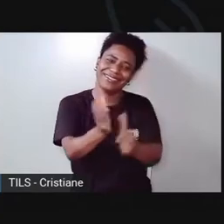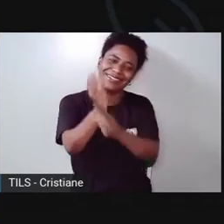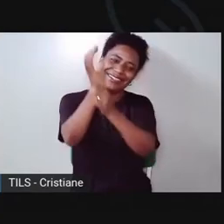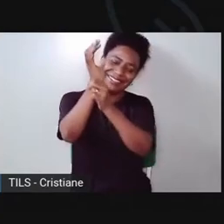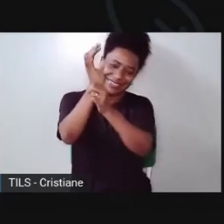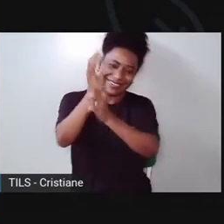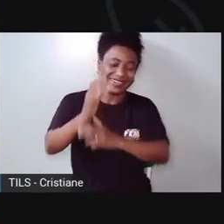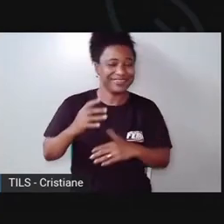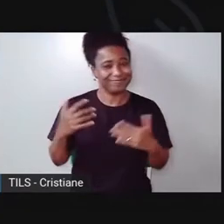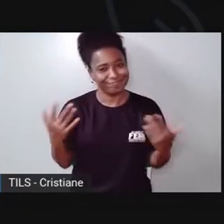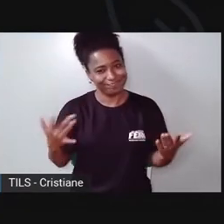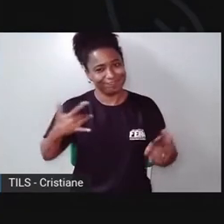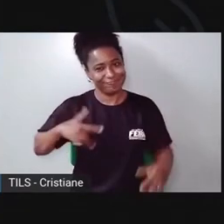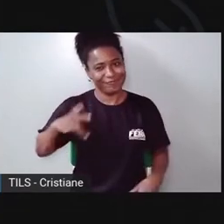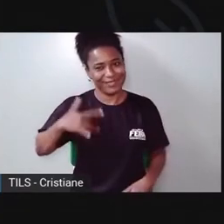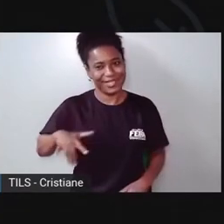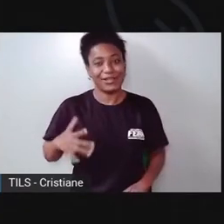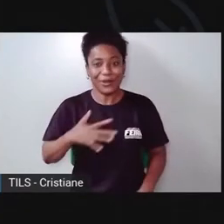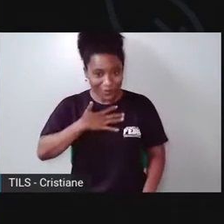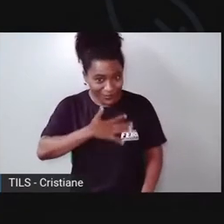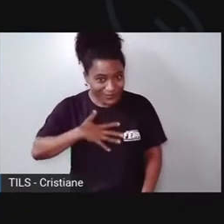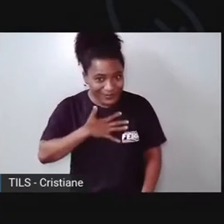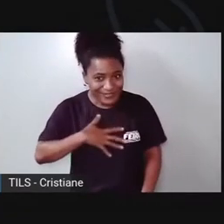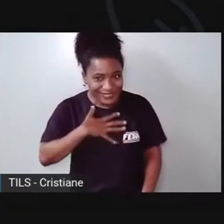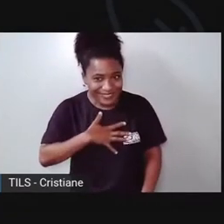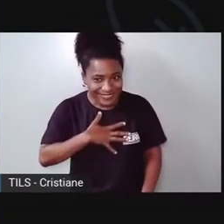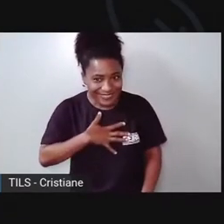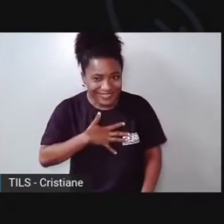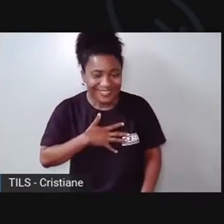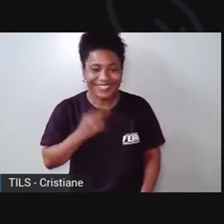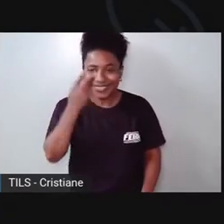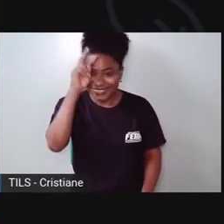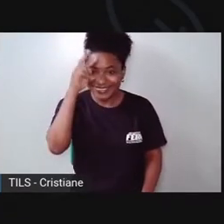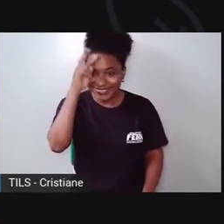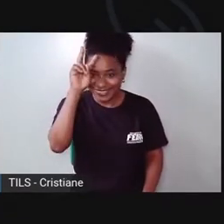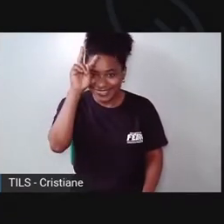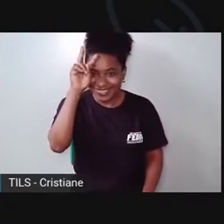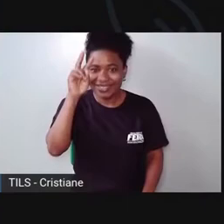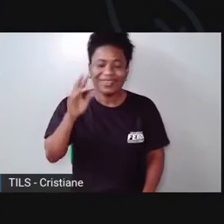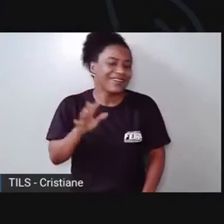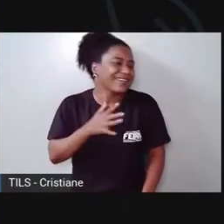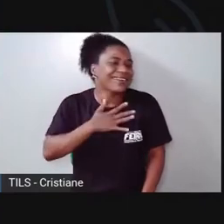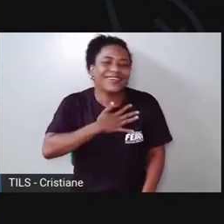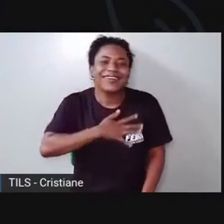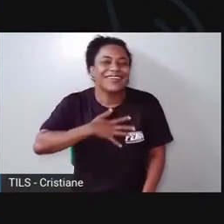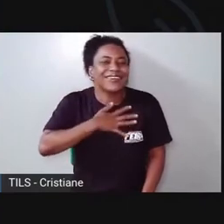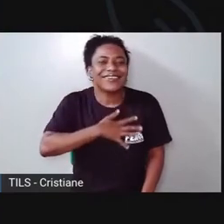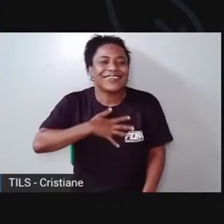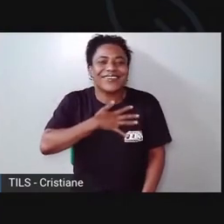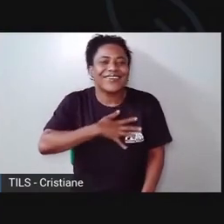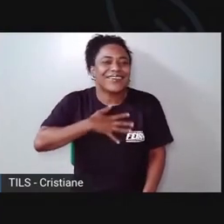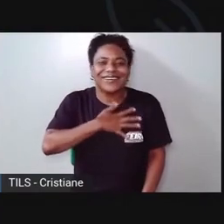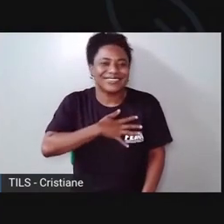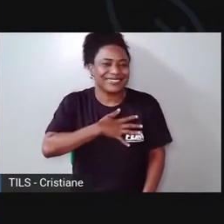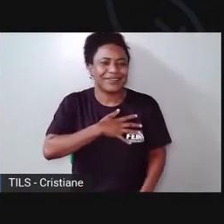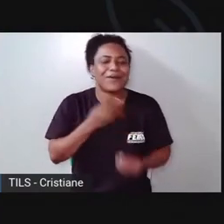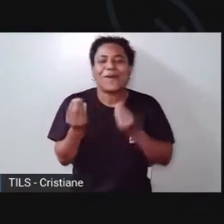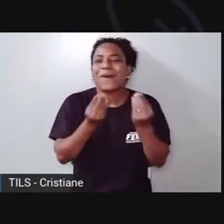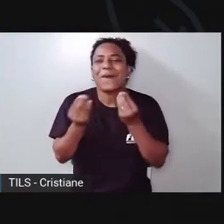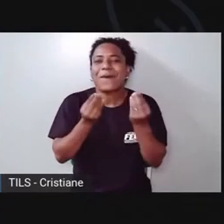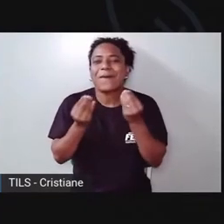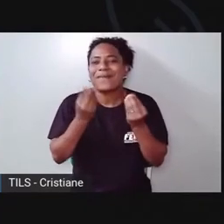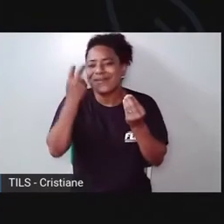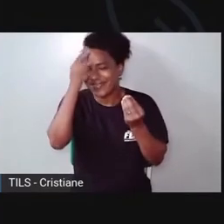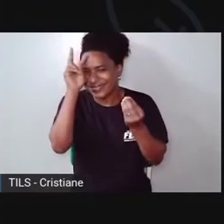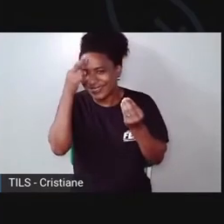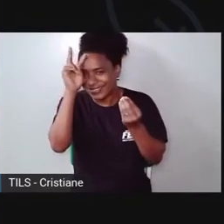adorei contar essa história para vocês e sabe que é mais eu adoro mostrar para vocês o que usei para contar essa